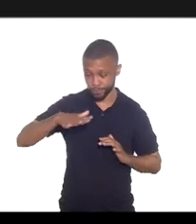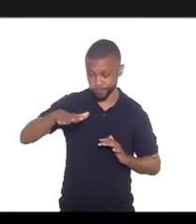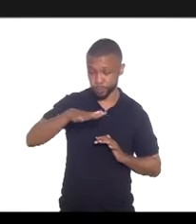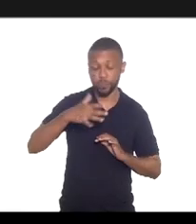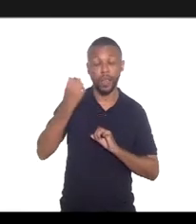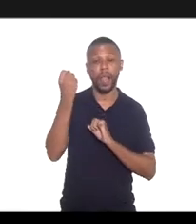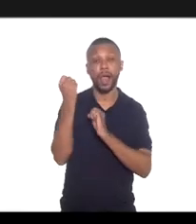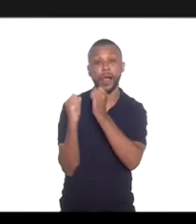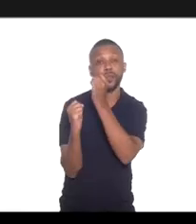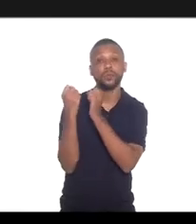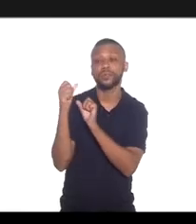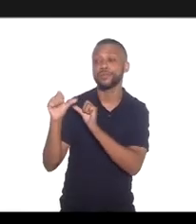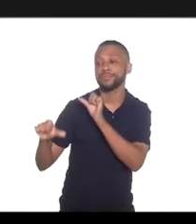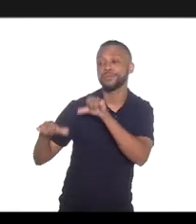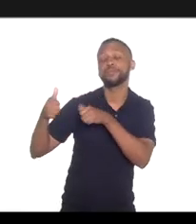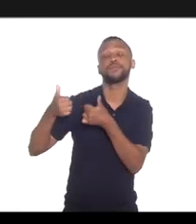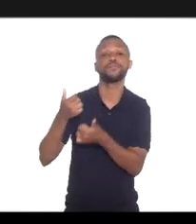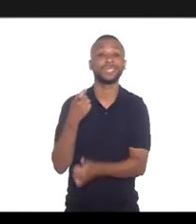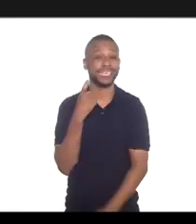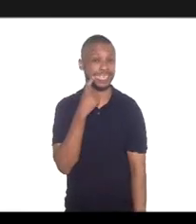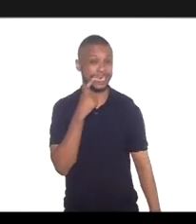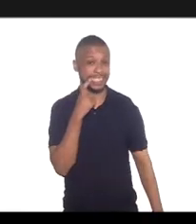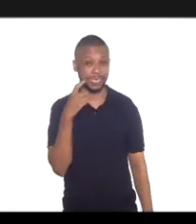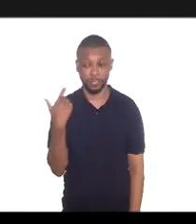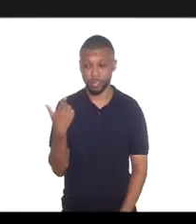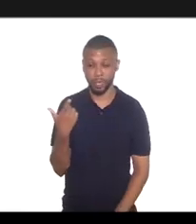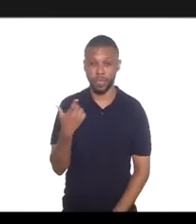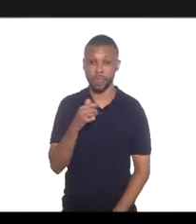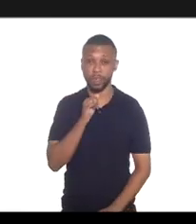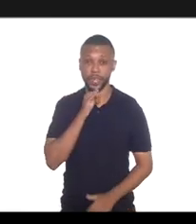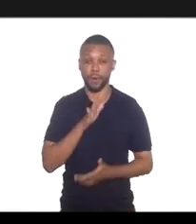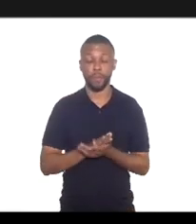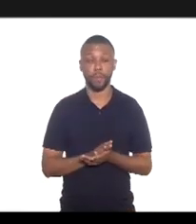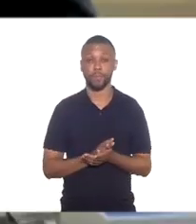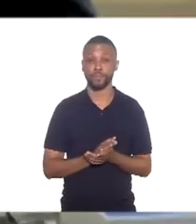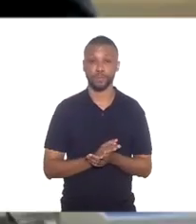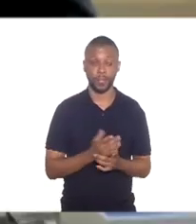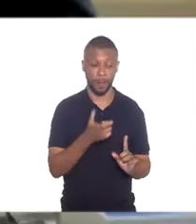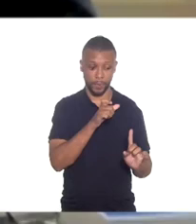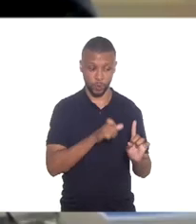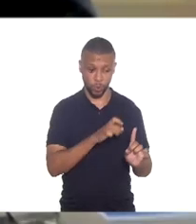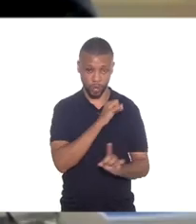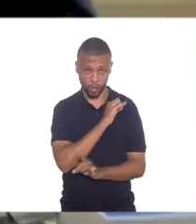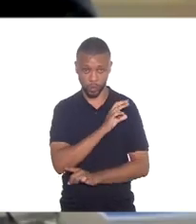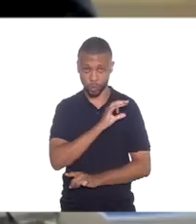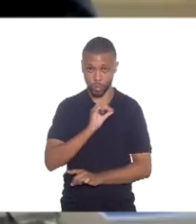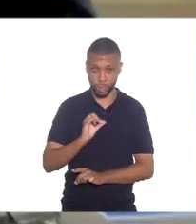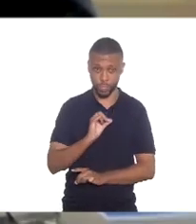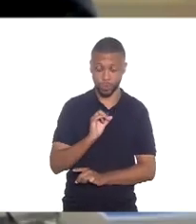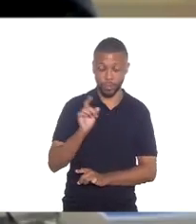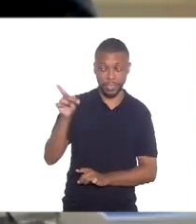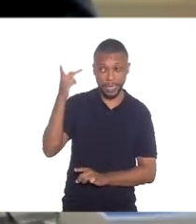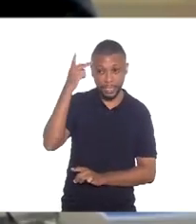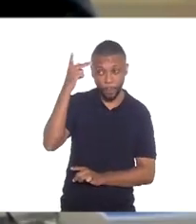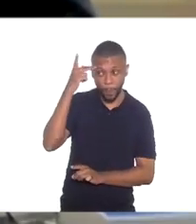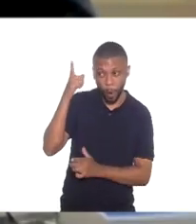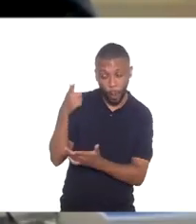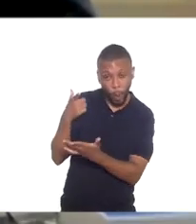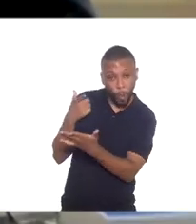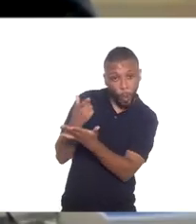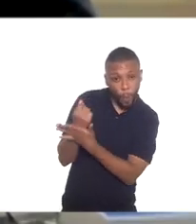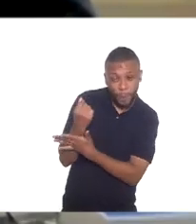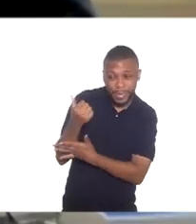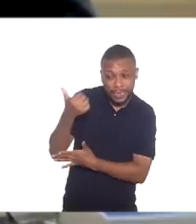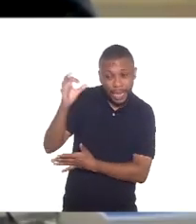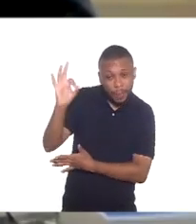plástica. O sujeito está aqui no Rio, também está em São Paulo. Se ele compra o gás mais barato, 10% a matéria-prima, ele não vai produzir nada